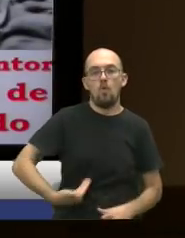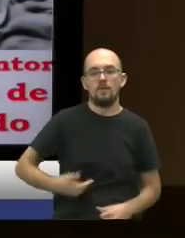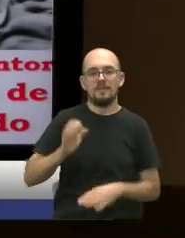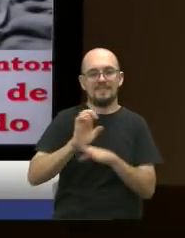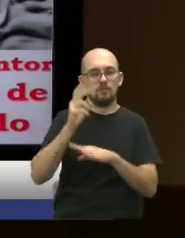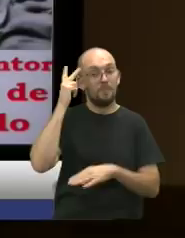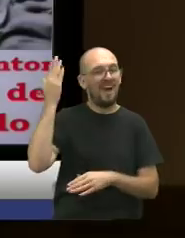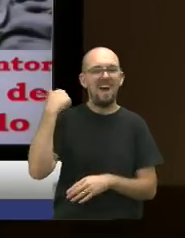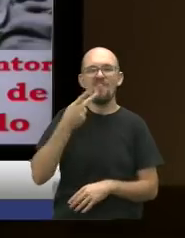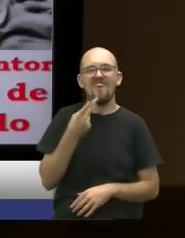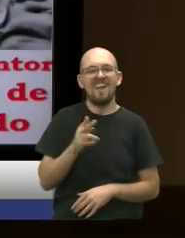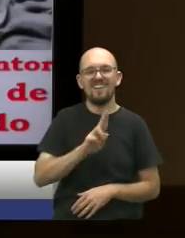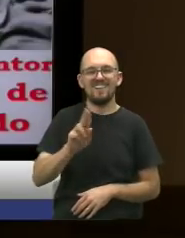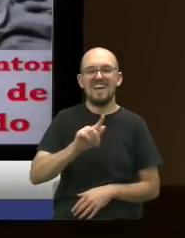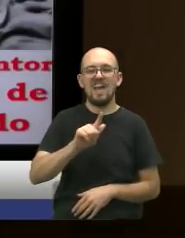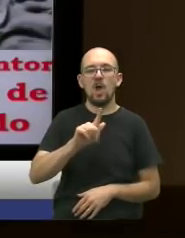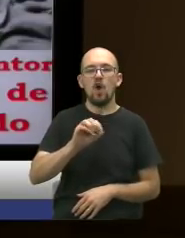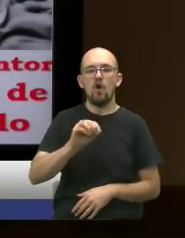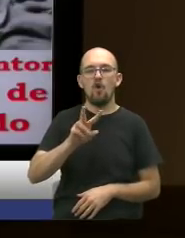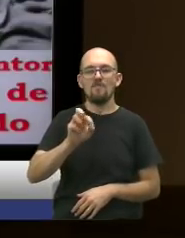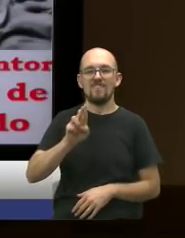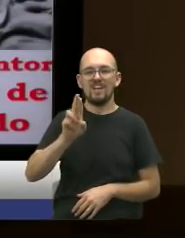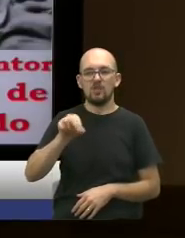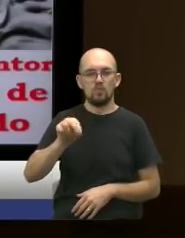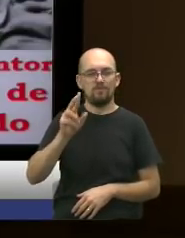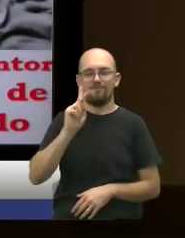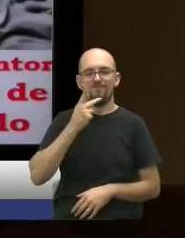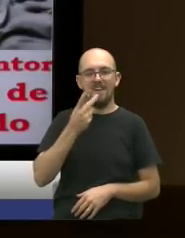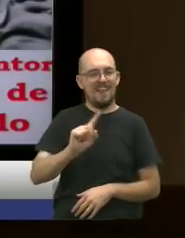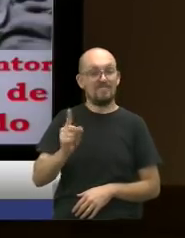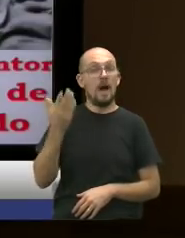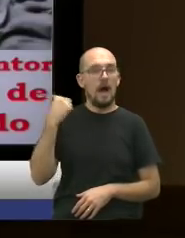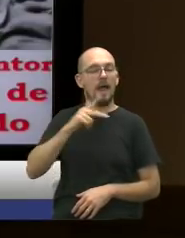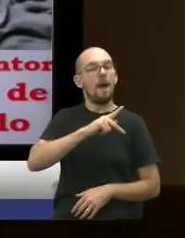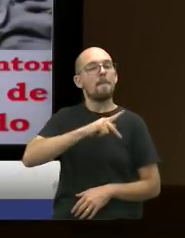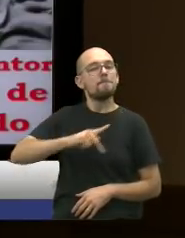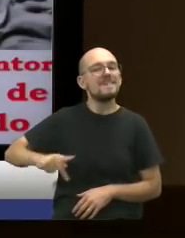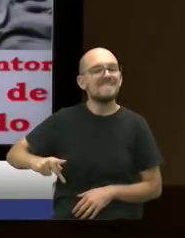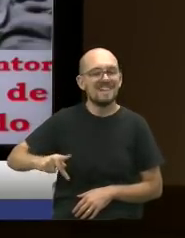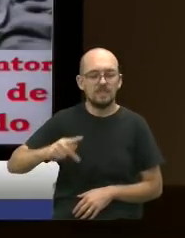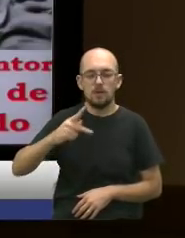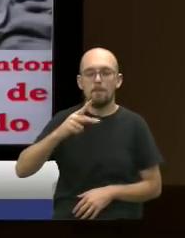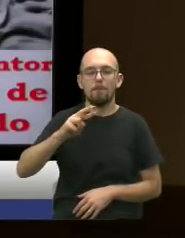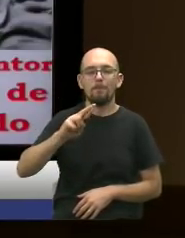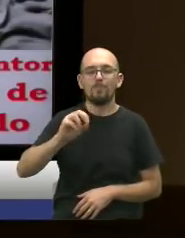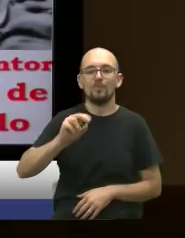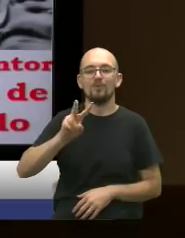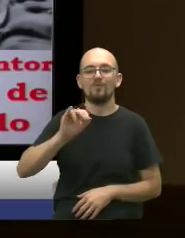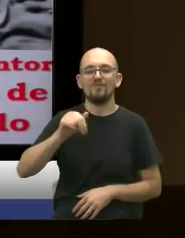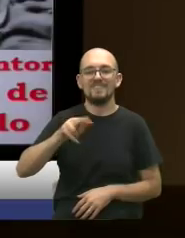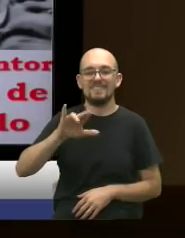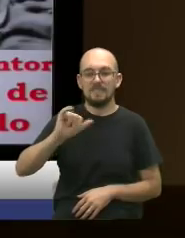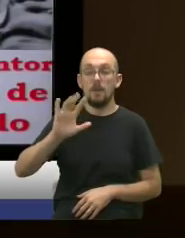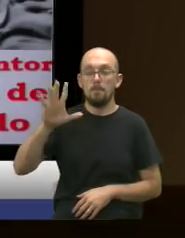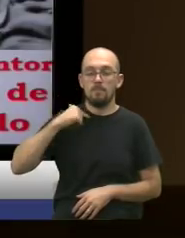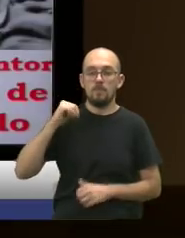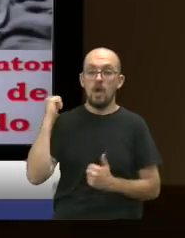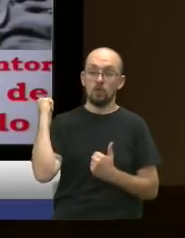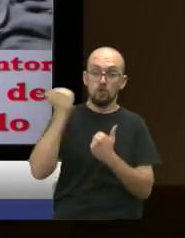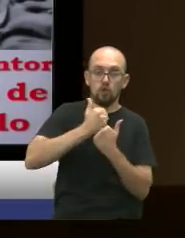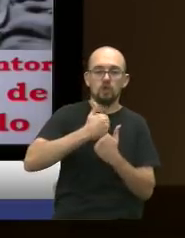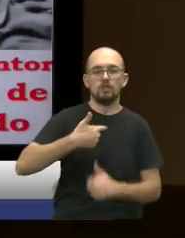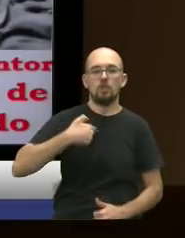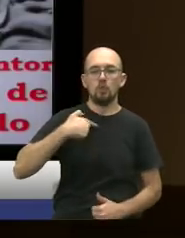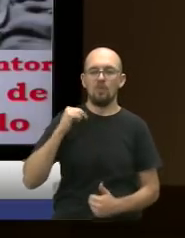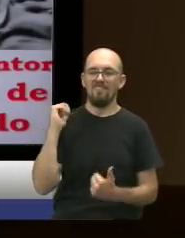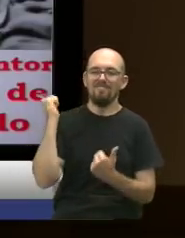falava governo, se falava presidente de província, antes do Getúlio, e quando Getúlio assumiu, criando uma ditadura, um termo que é